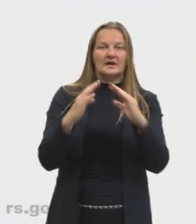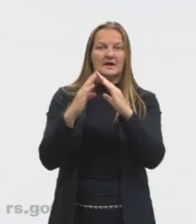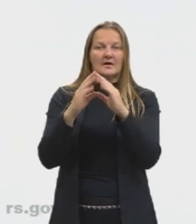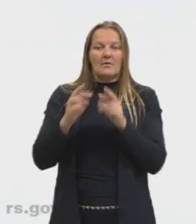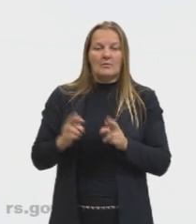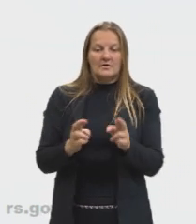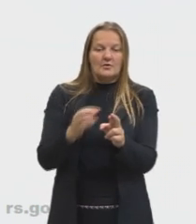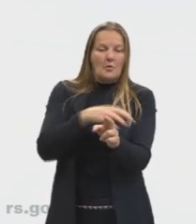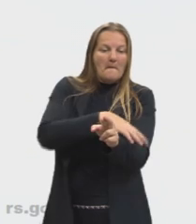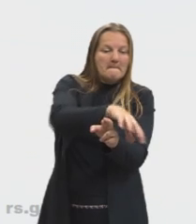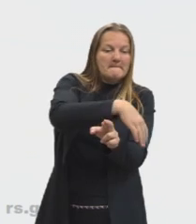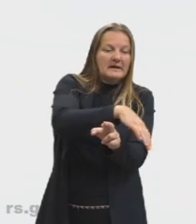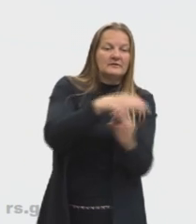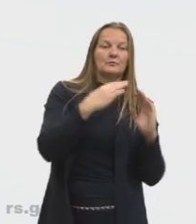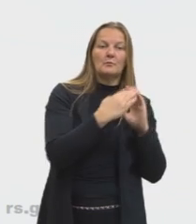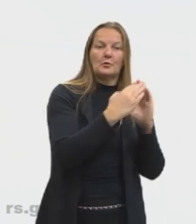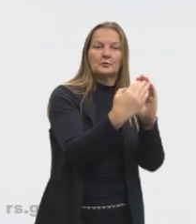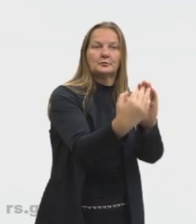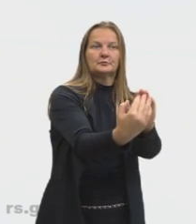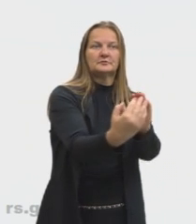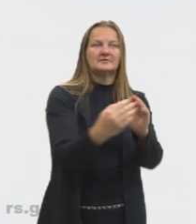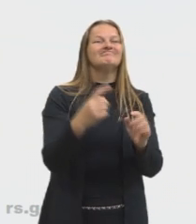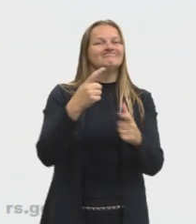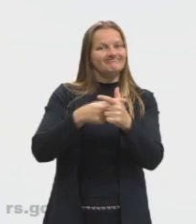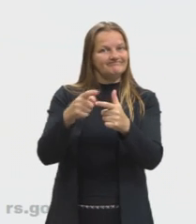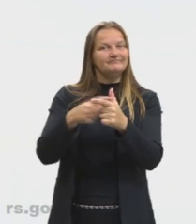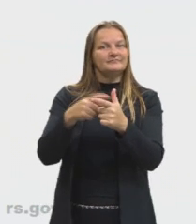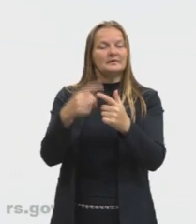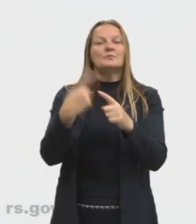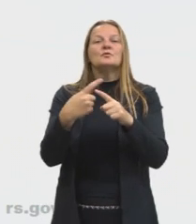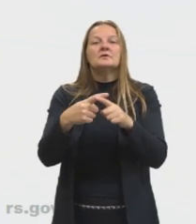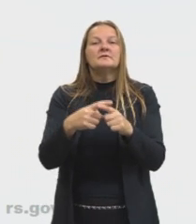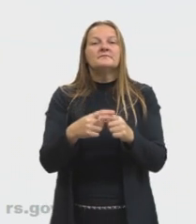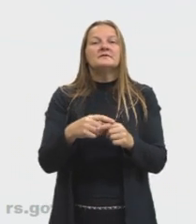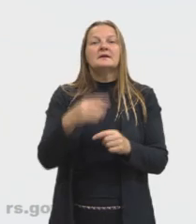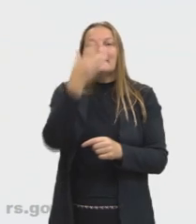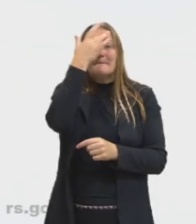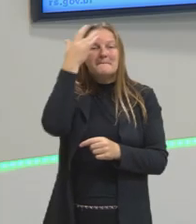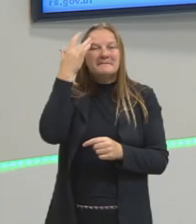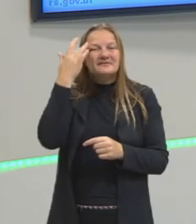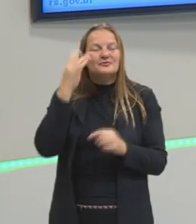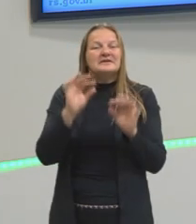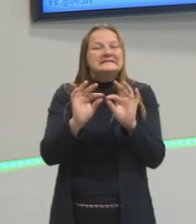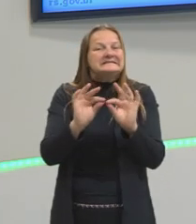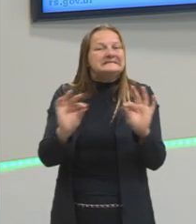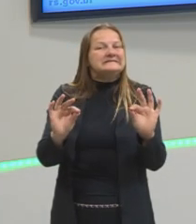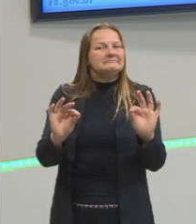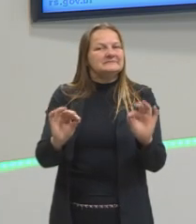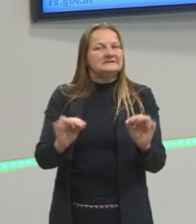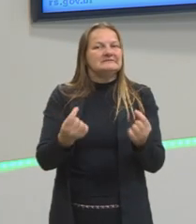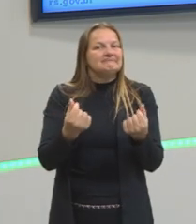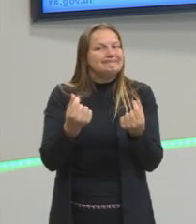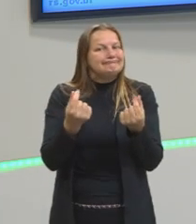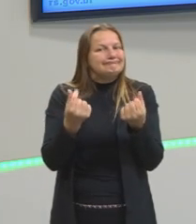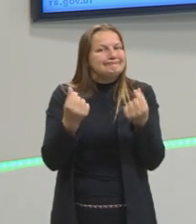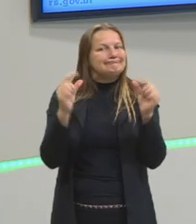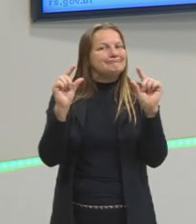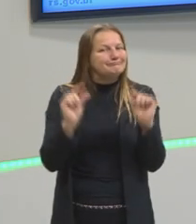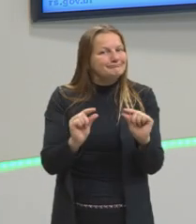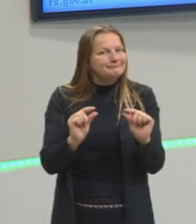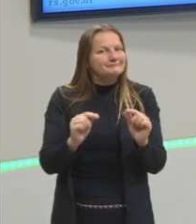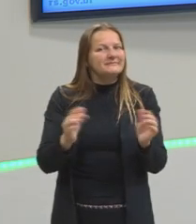a sua questão de planície de inundação Tá qual que é o problema né são pessoas geralmente são pessoas com baixo poder aquisitivo